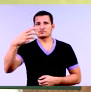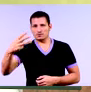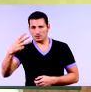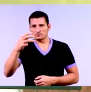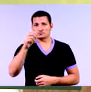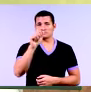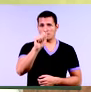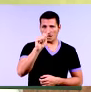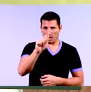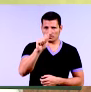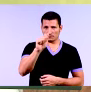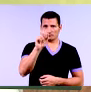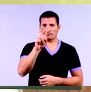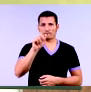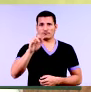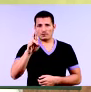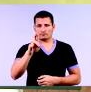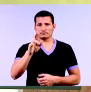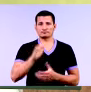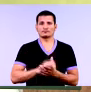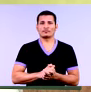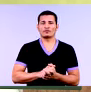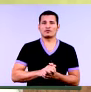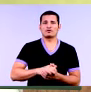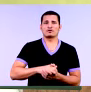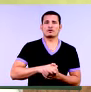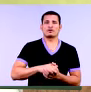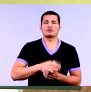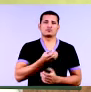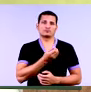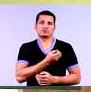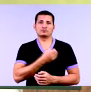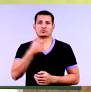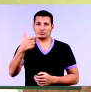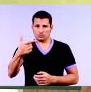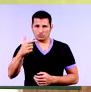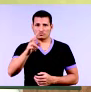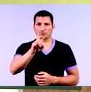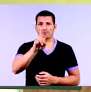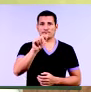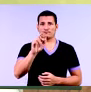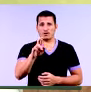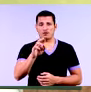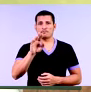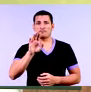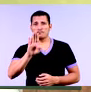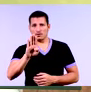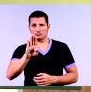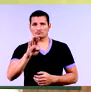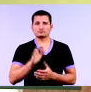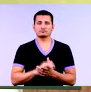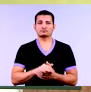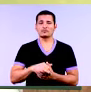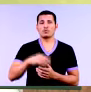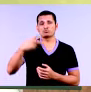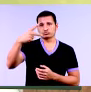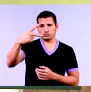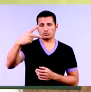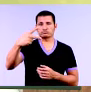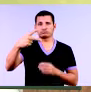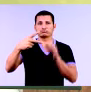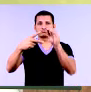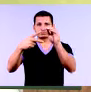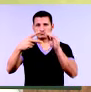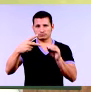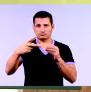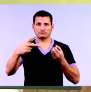A, né, que tem um cifrão A, e o valor 2 na variável B, cifrão B. Né? Então, foi atribuído esses 2 valores e